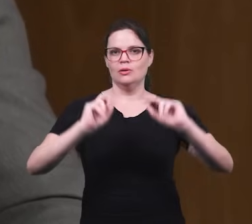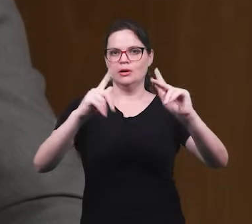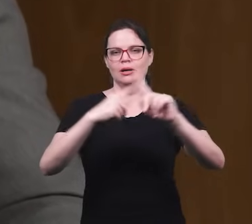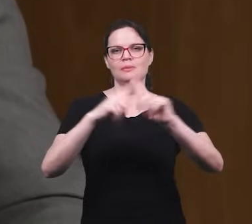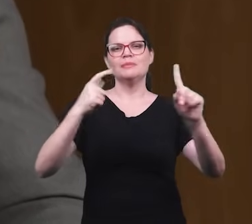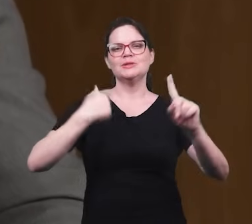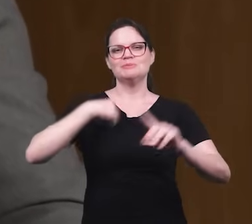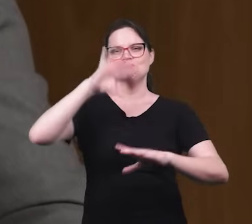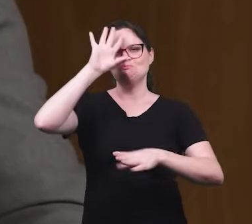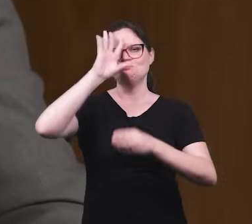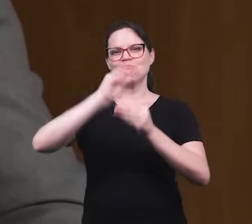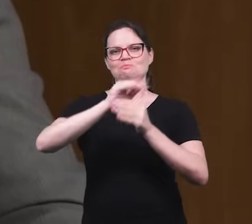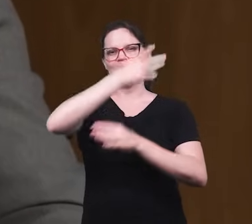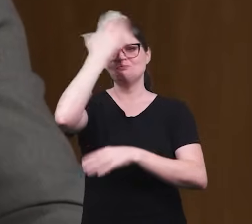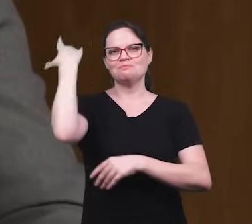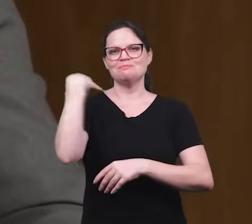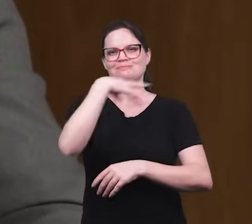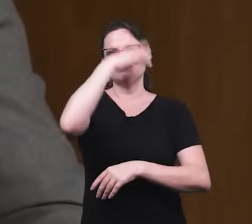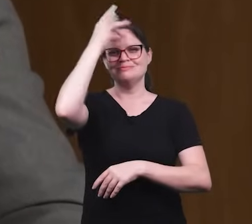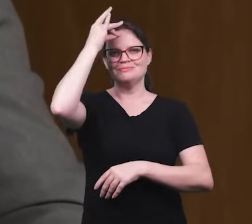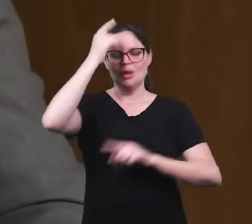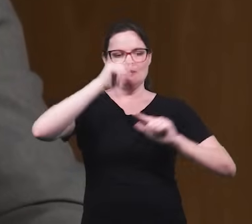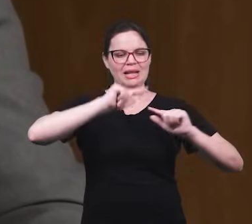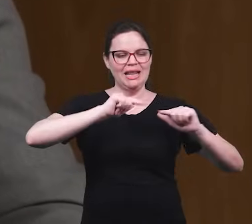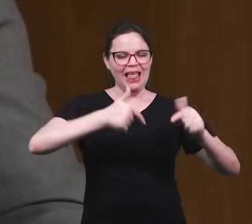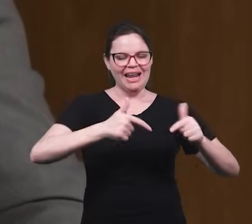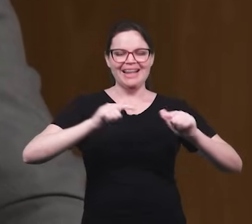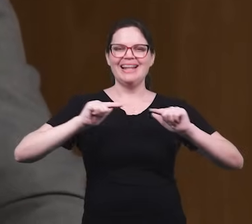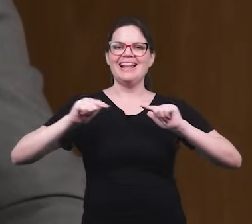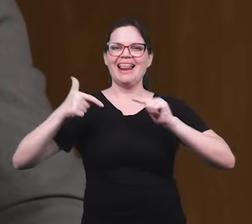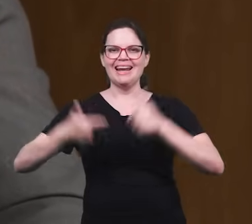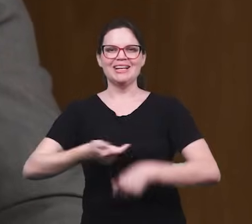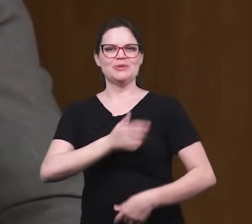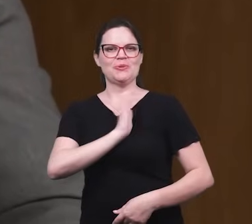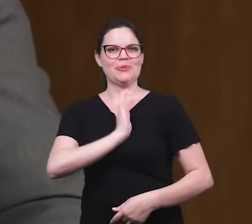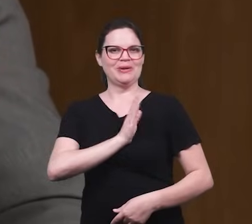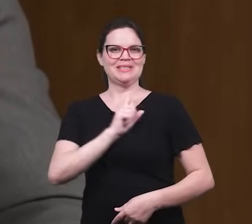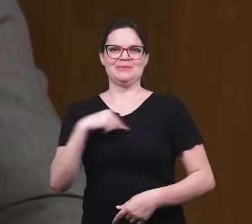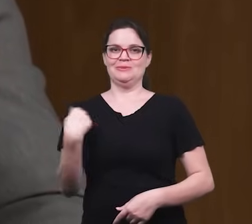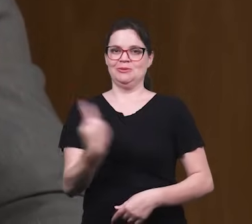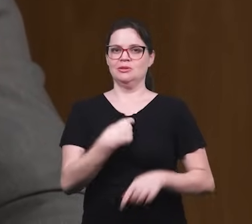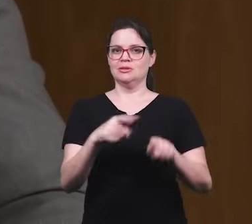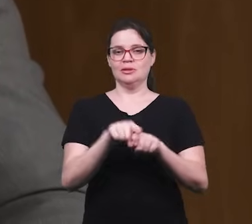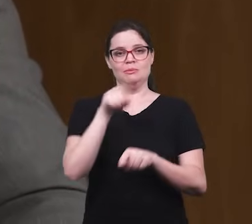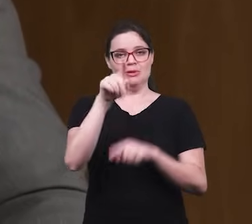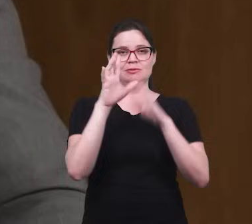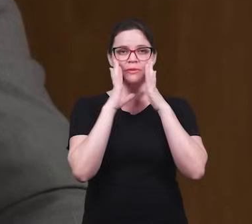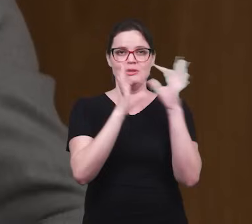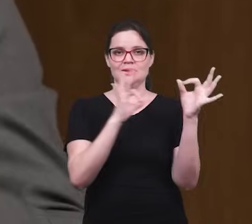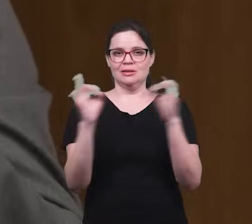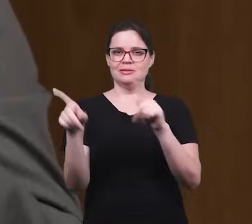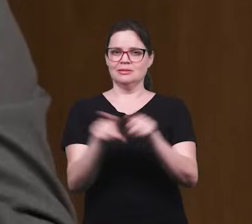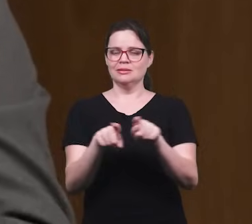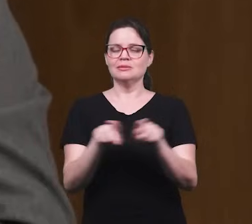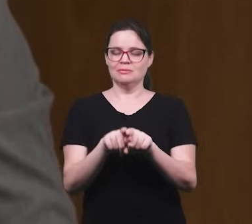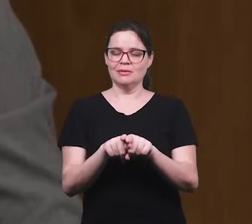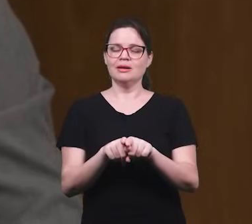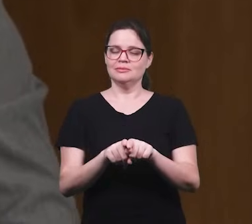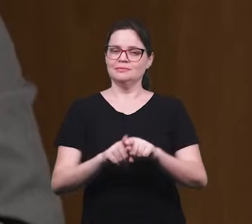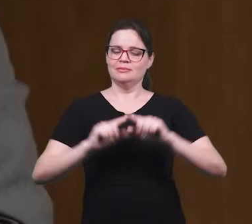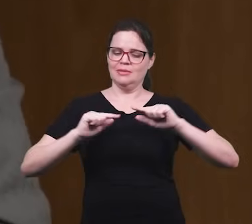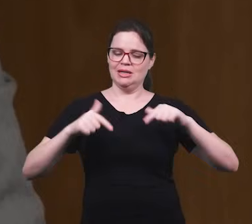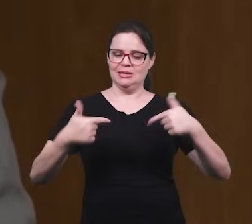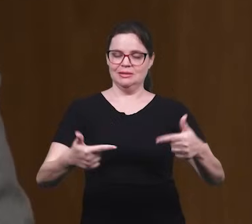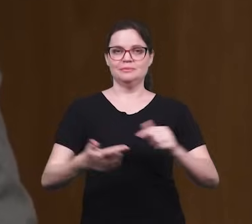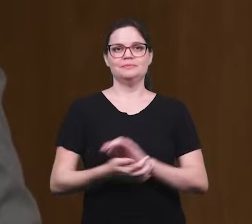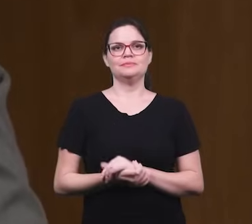sabemos que o Espírito Santo ele está operando nos nossos corações e no coração de você que está assistindo, está tendo acesso a essas